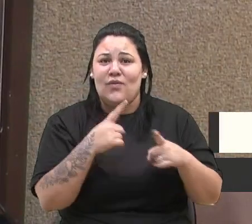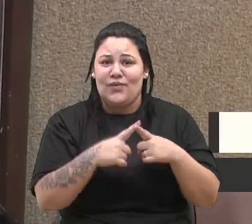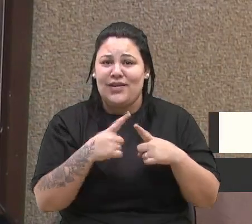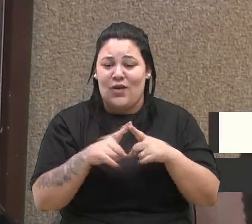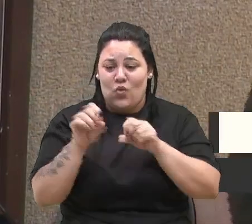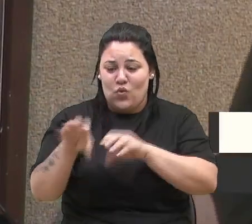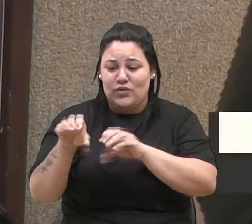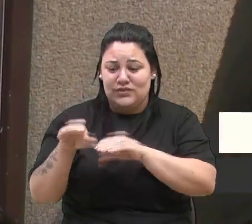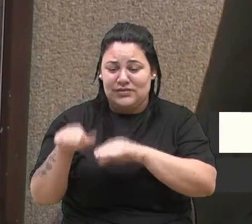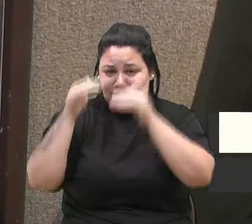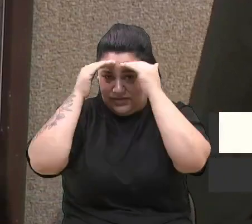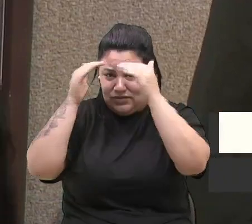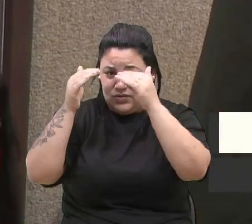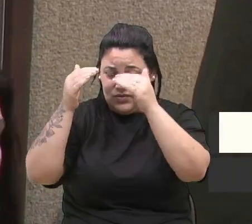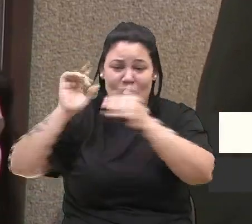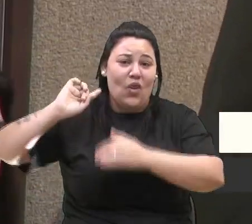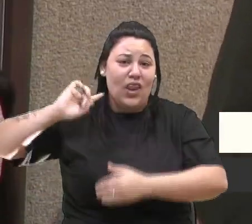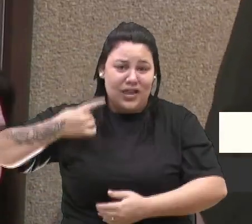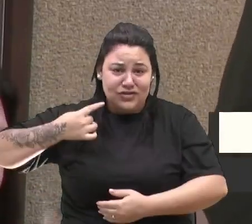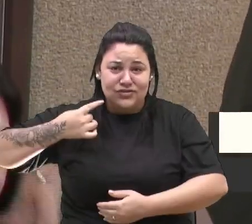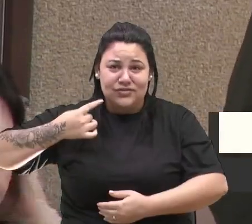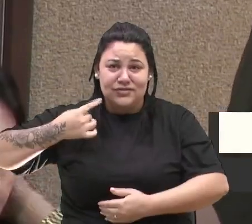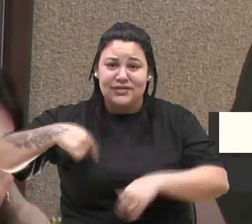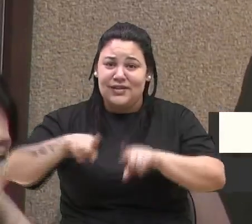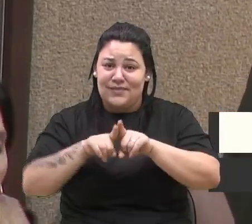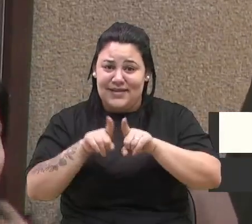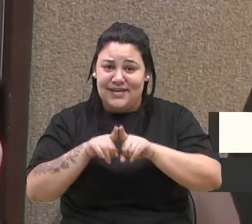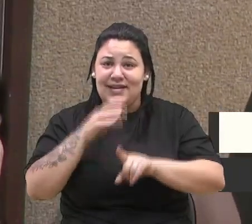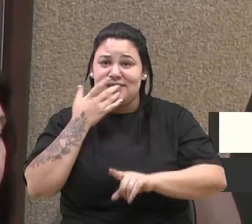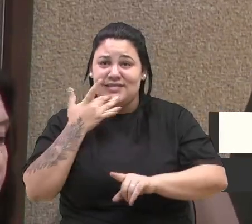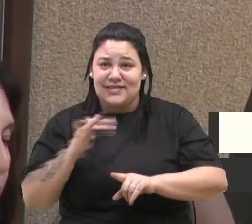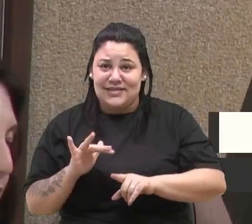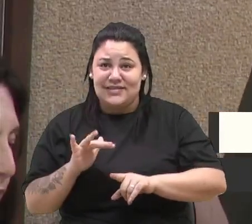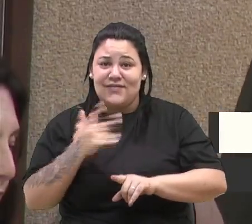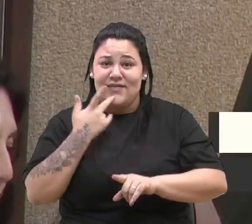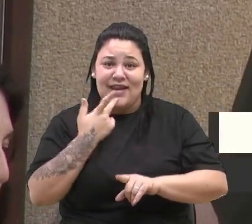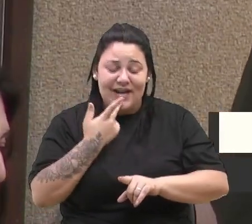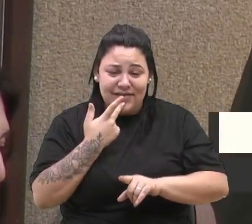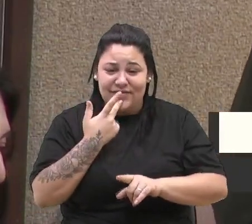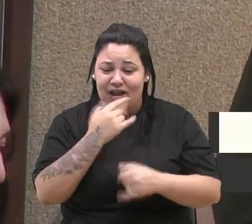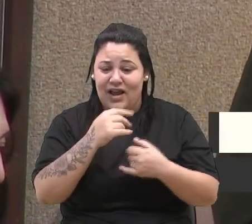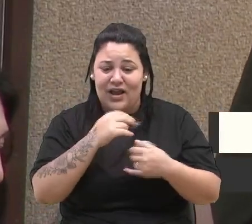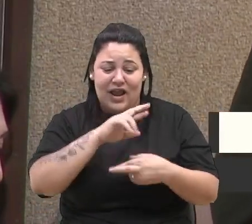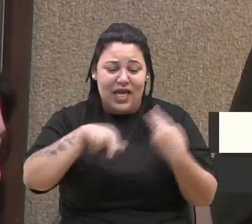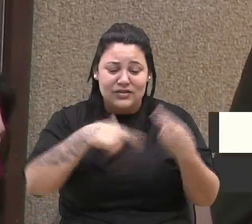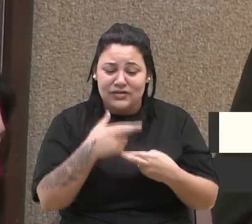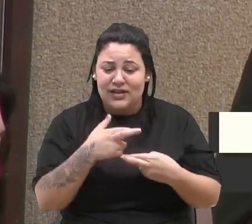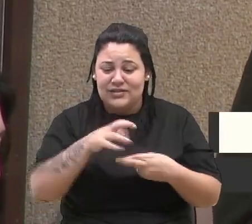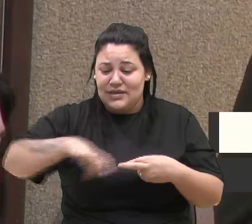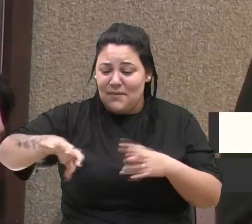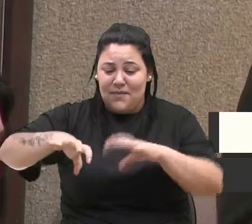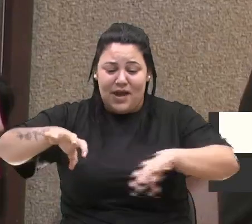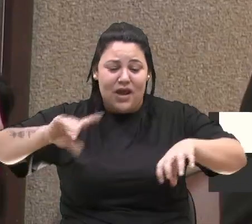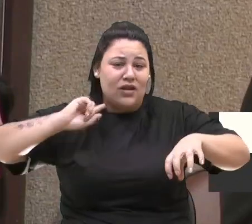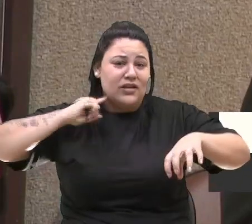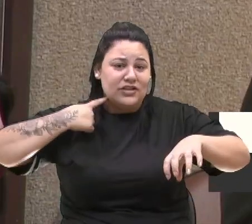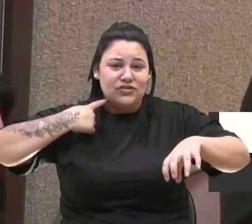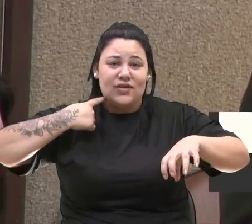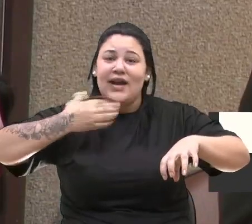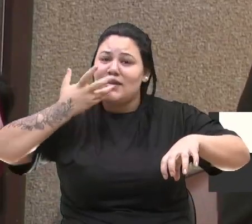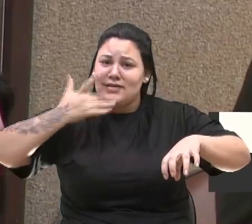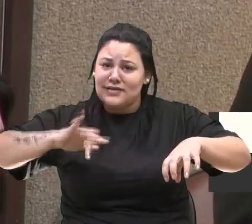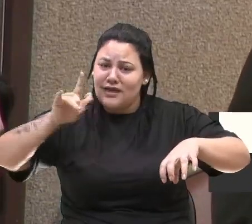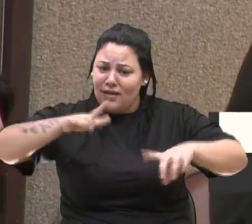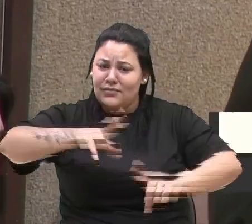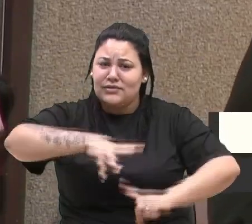crianças levavam para casa a orientação dos pais separar os lixos. As crianças são um vetor muito importante para a